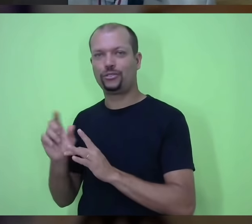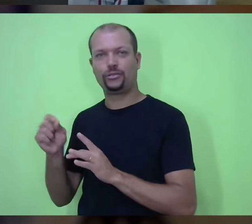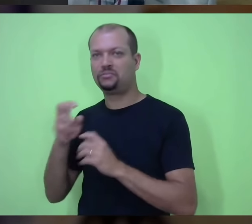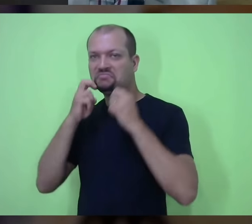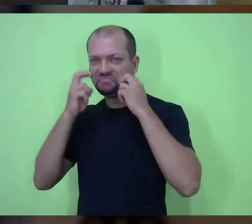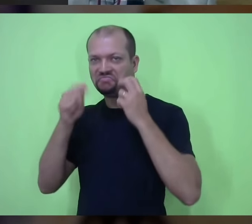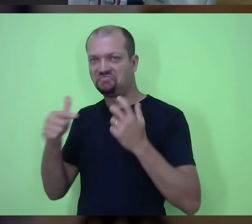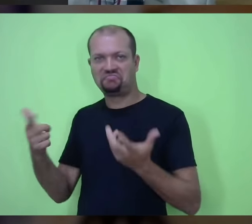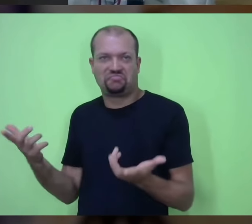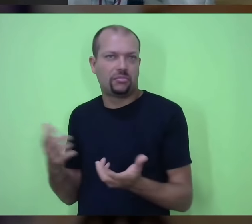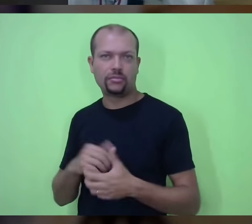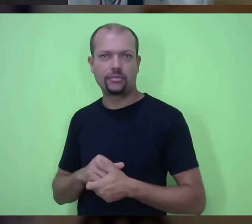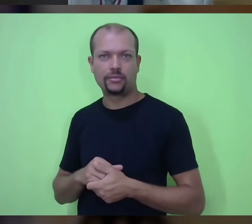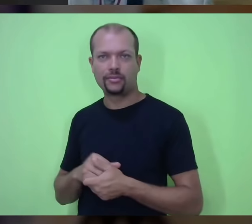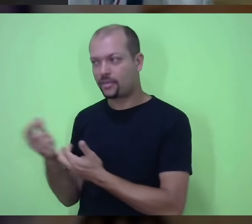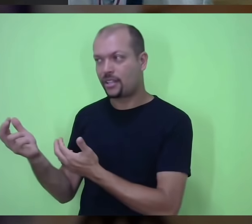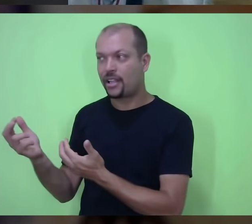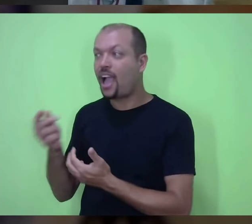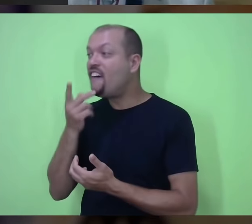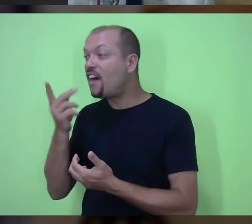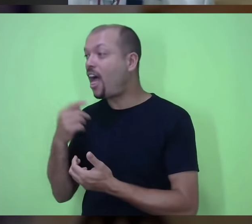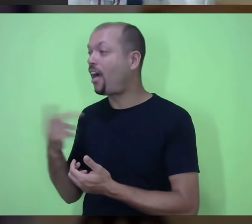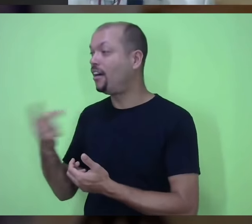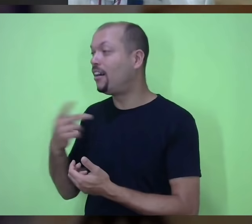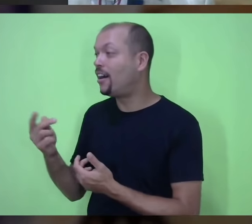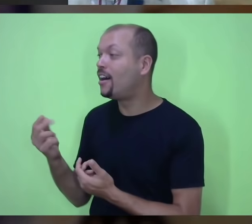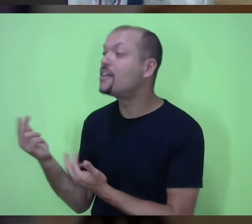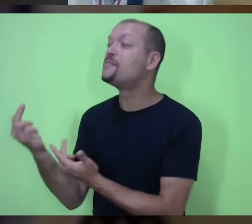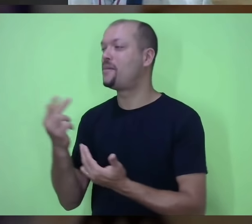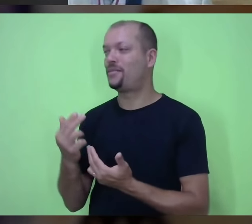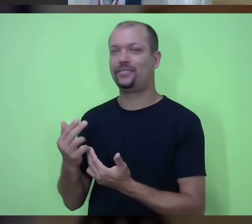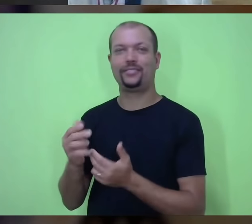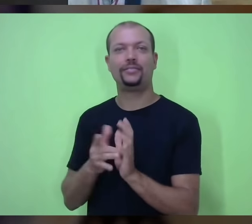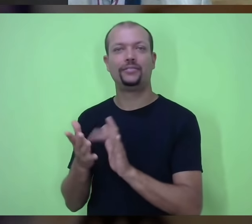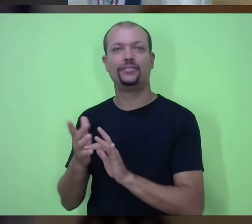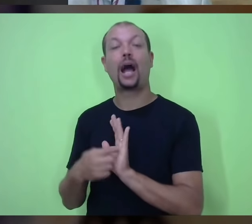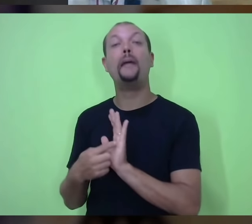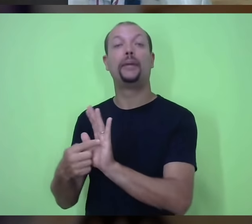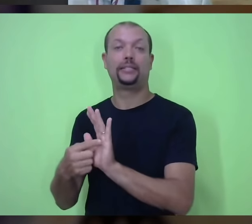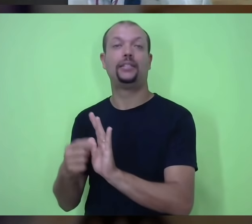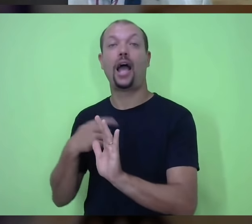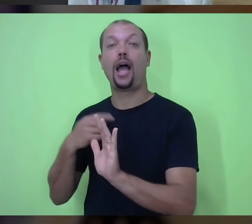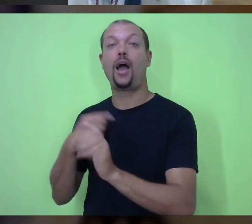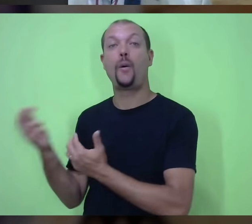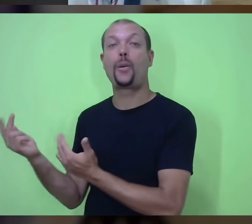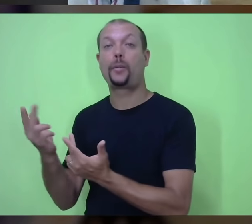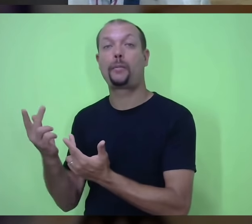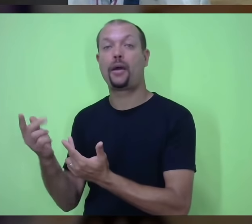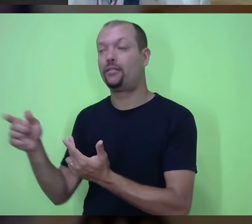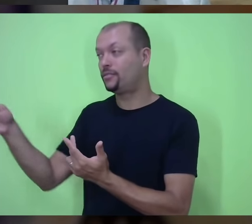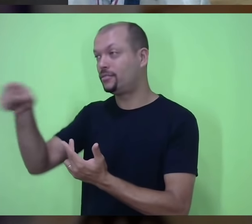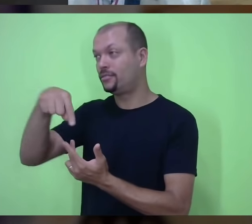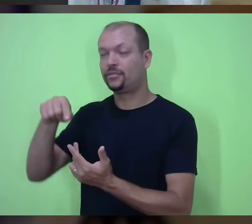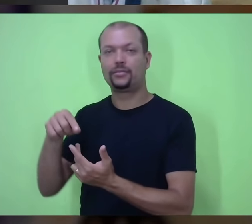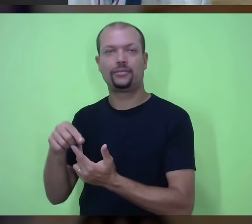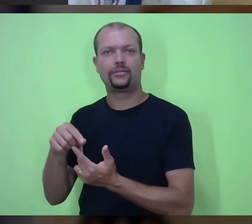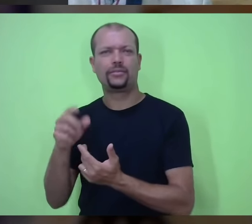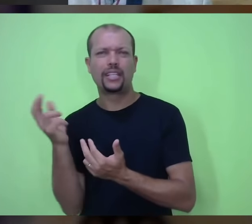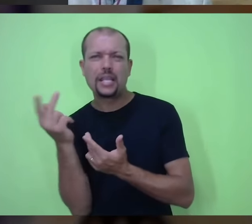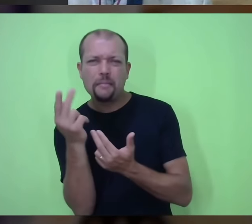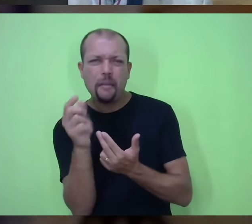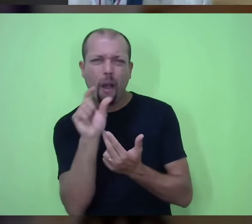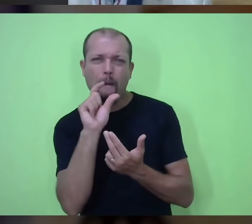ele não se envergonha de se chamar seu irmão. É ele que se apresenta como irmão da humanidade. A palavra irmão, ela